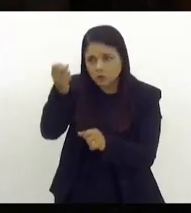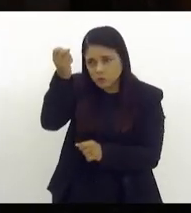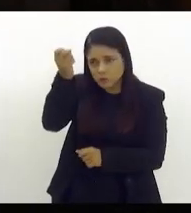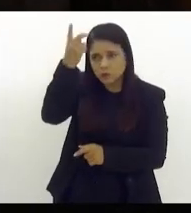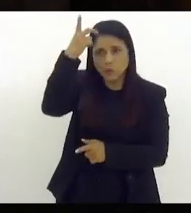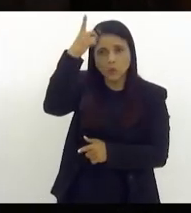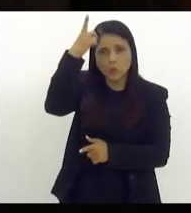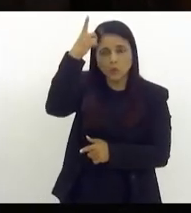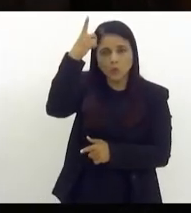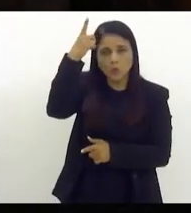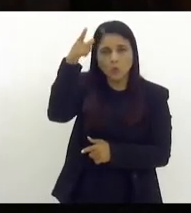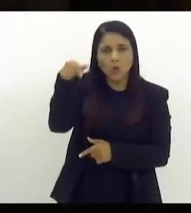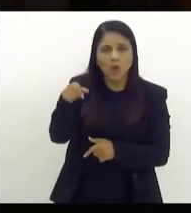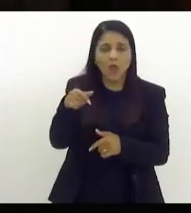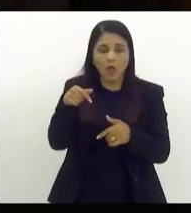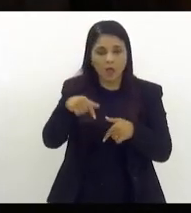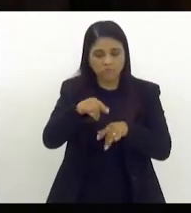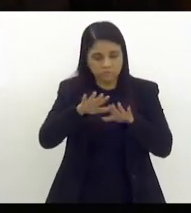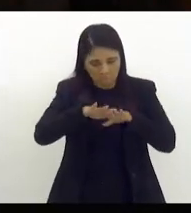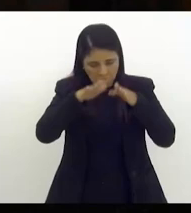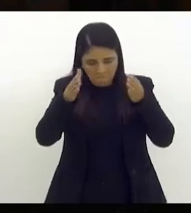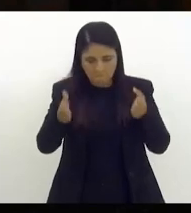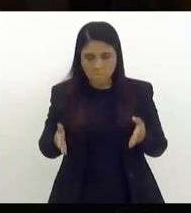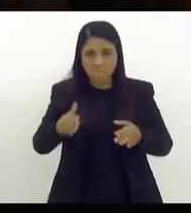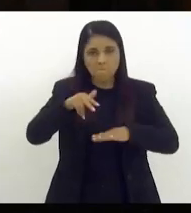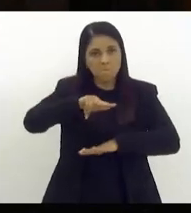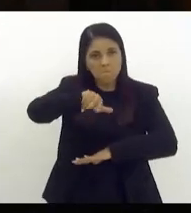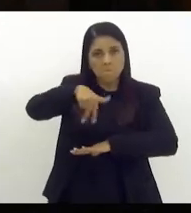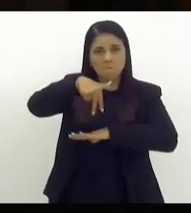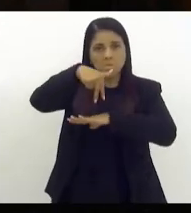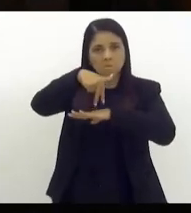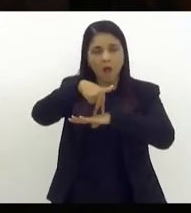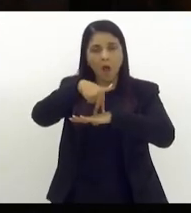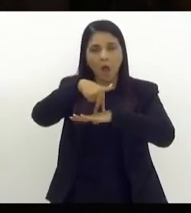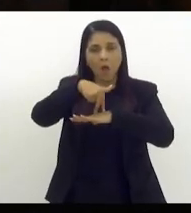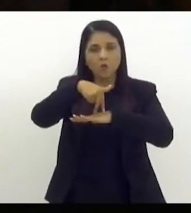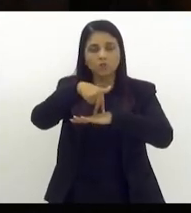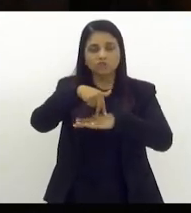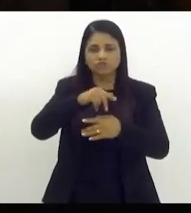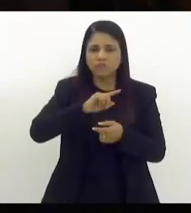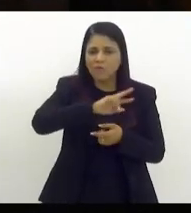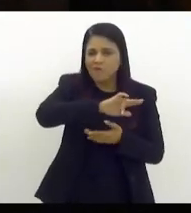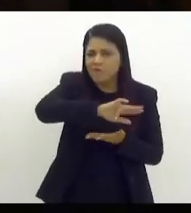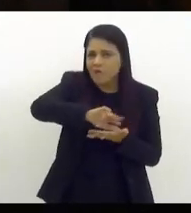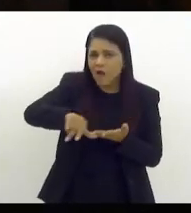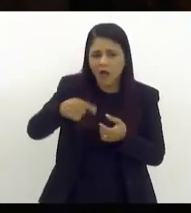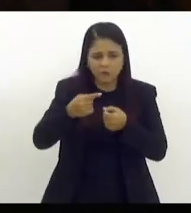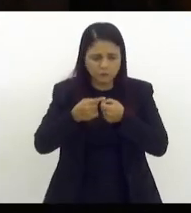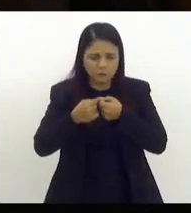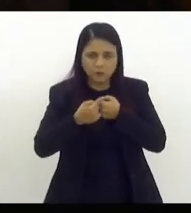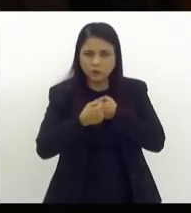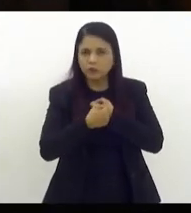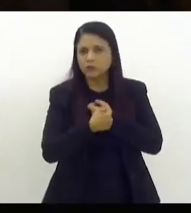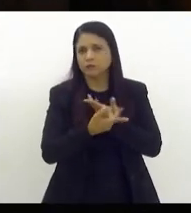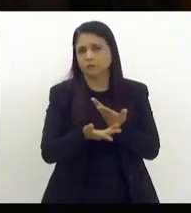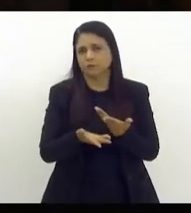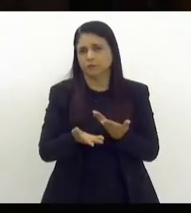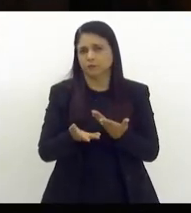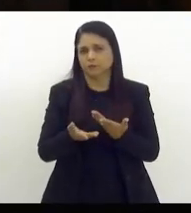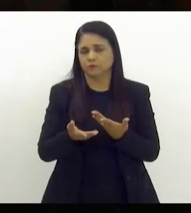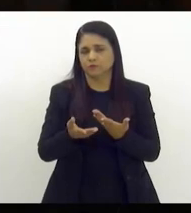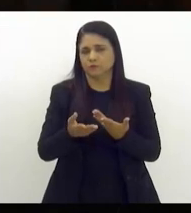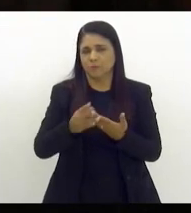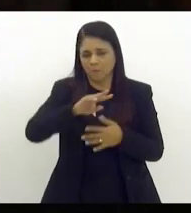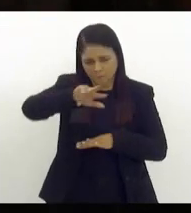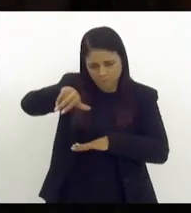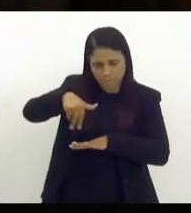Teatro Municipal, que é um palco internacional, dos diversos municípios do nosso Estado. Então, achei que esse era um